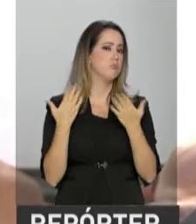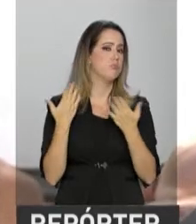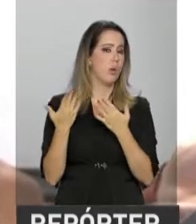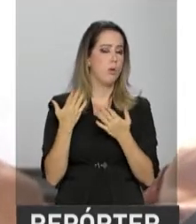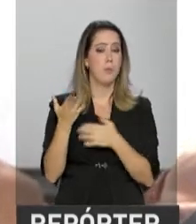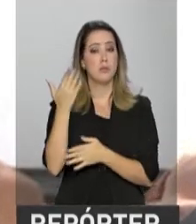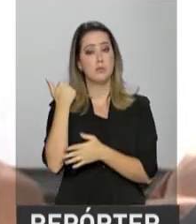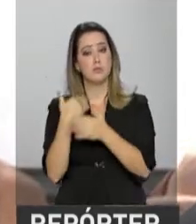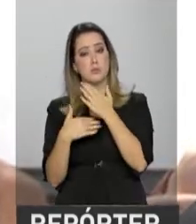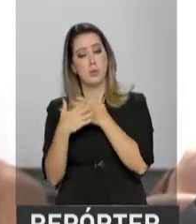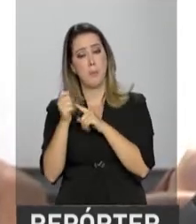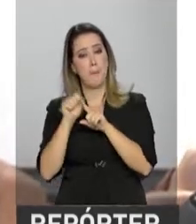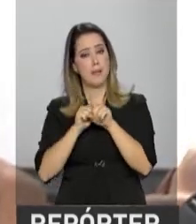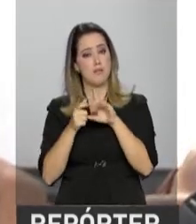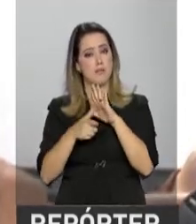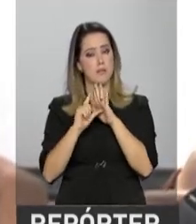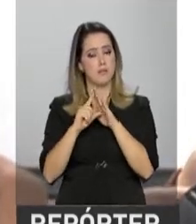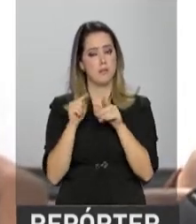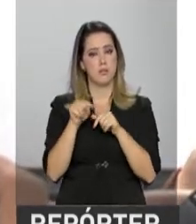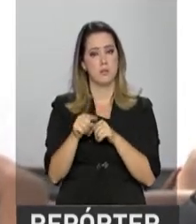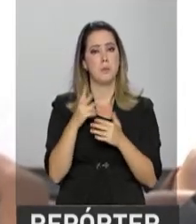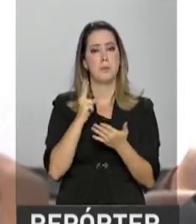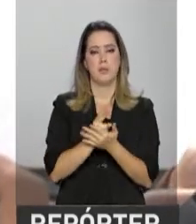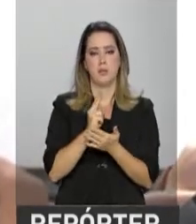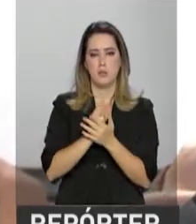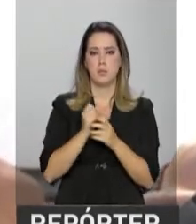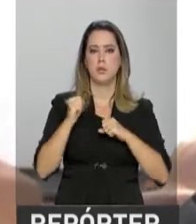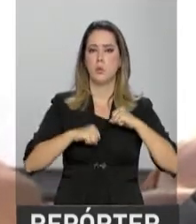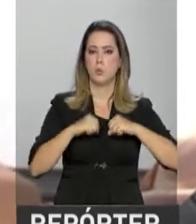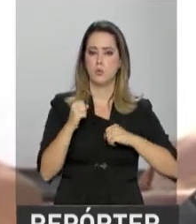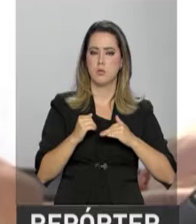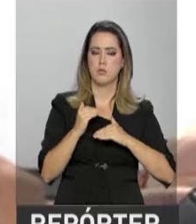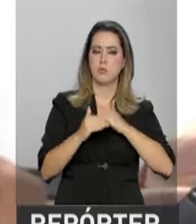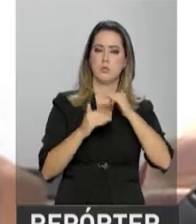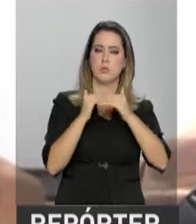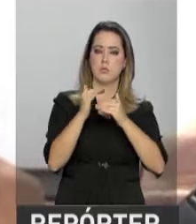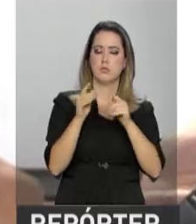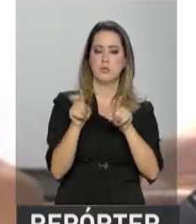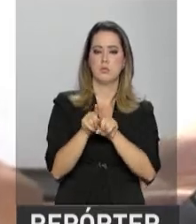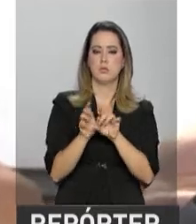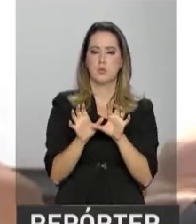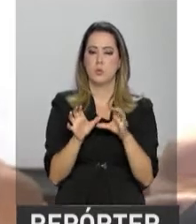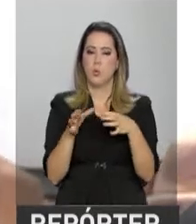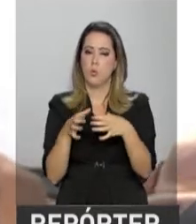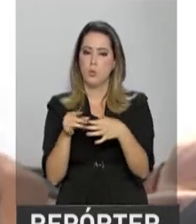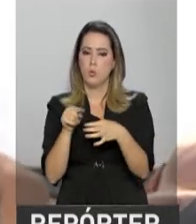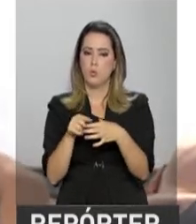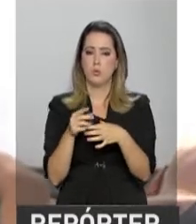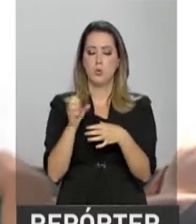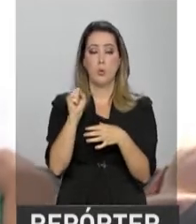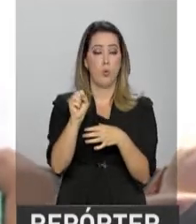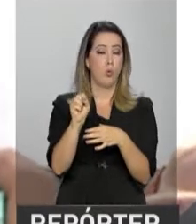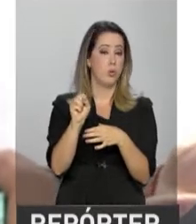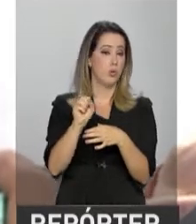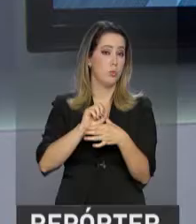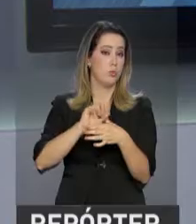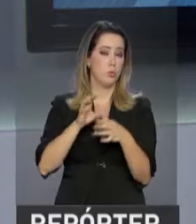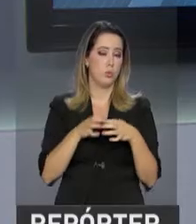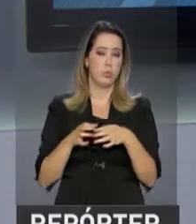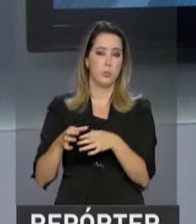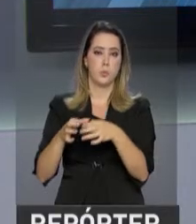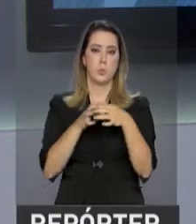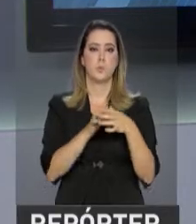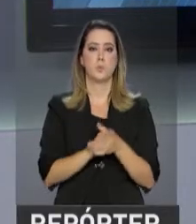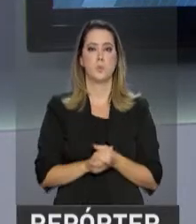foi verificado no mês anterior onde embora a indústria tenha crescido esse crescimento estava concentrado em apenas 8 atividade